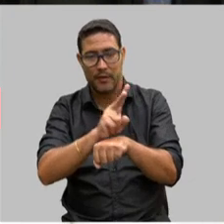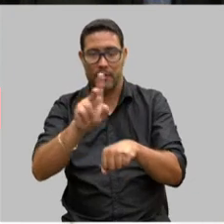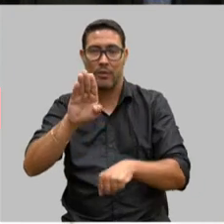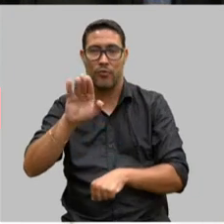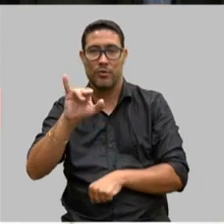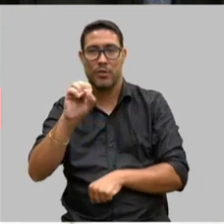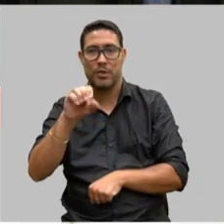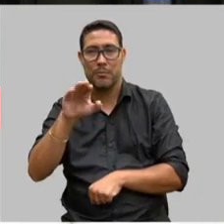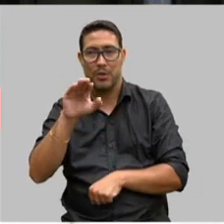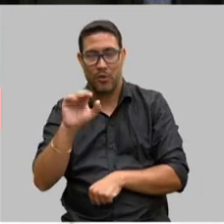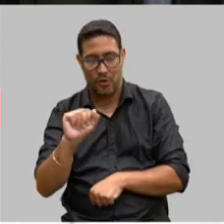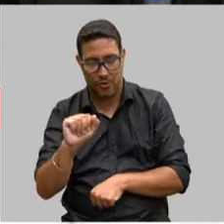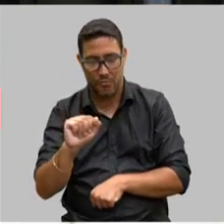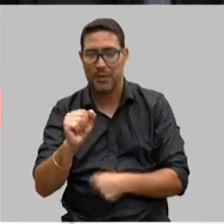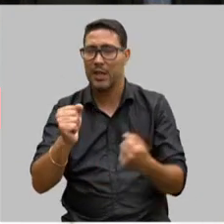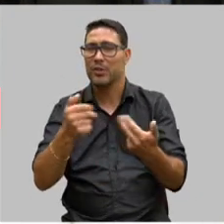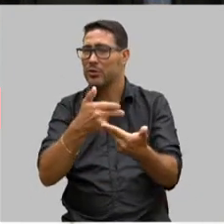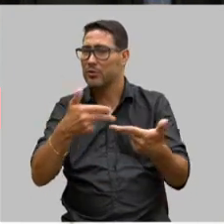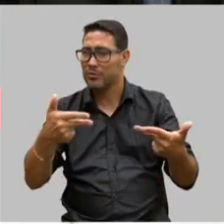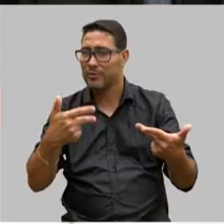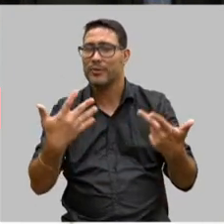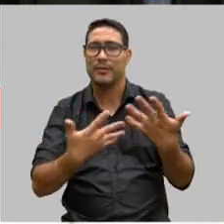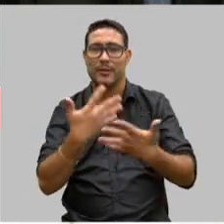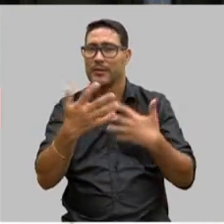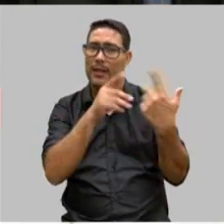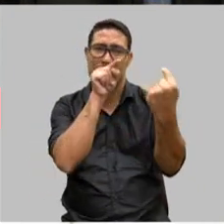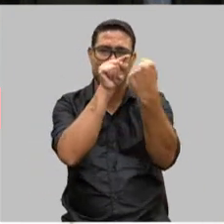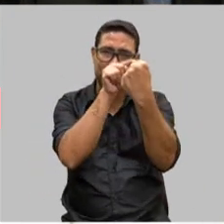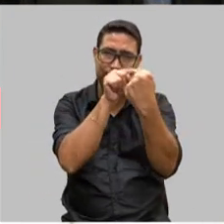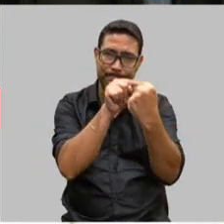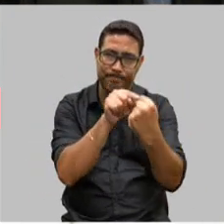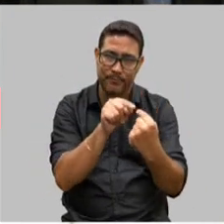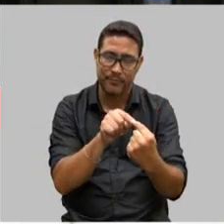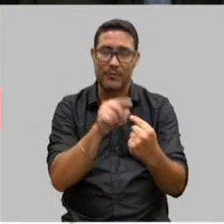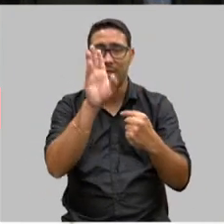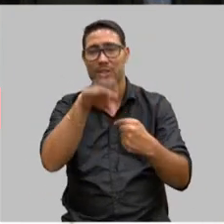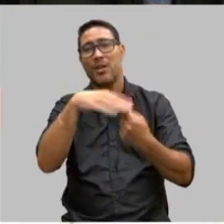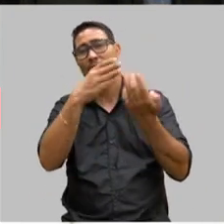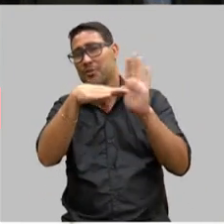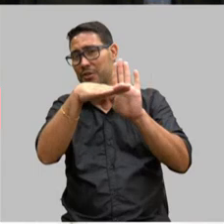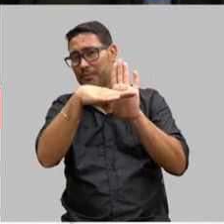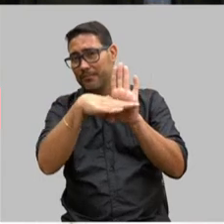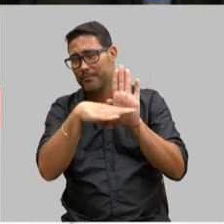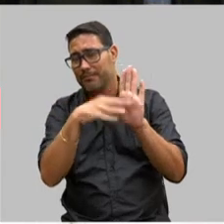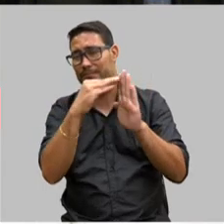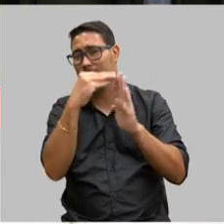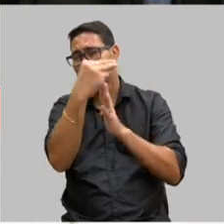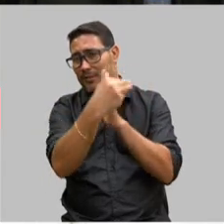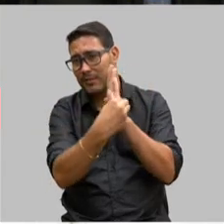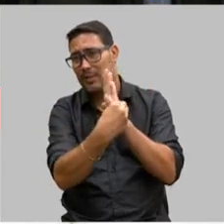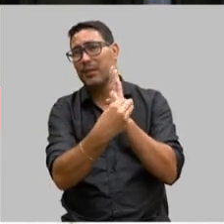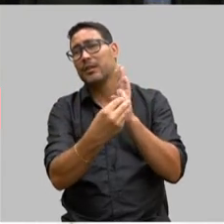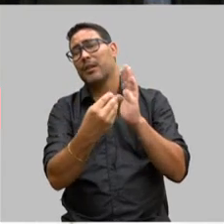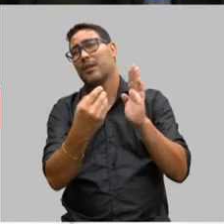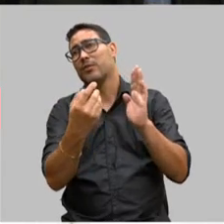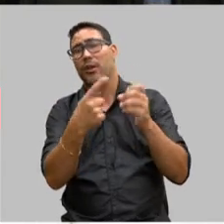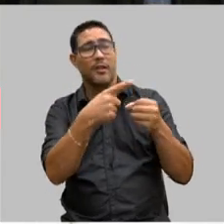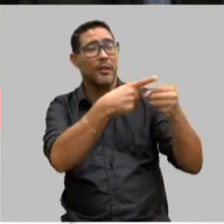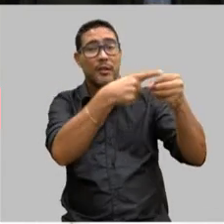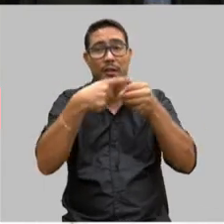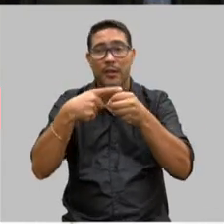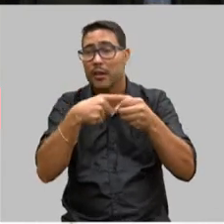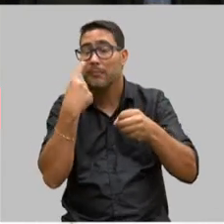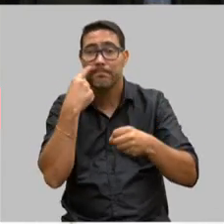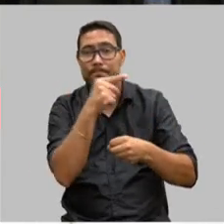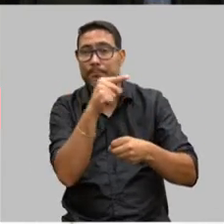cada ano coisas significativas nesse sentido, de uma agenda com as cidades para ver outros modelos,